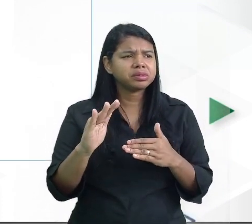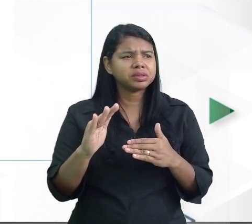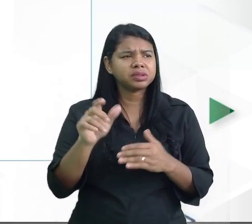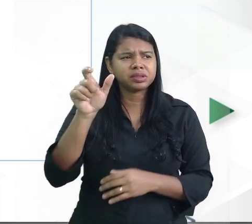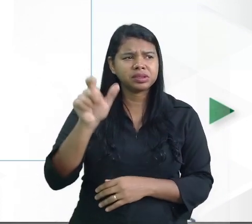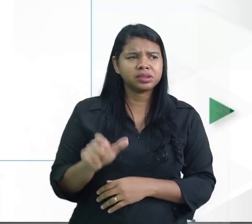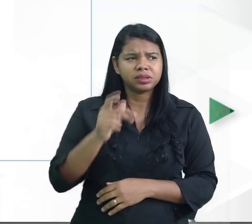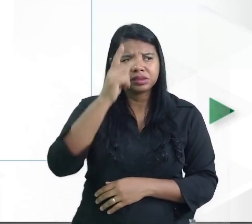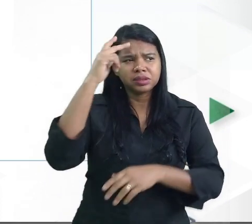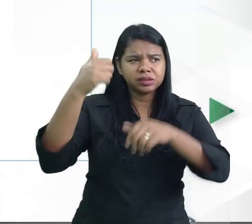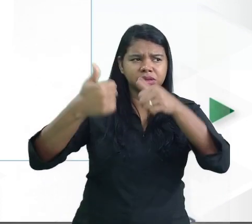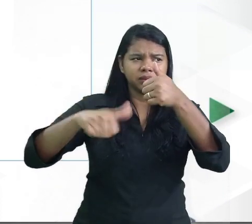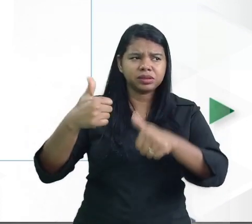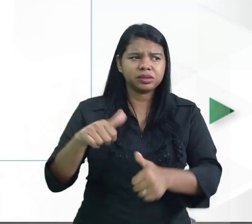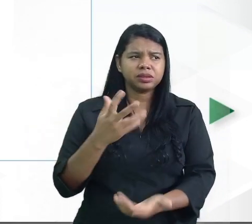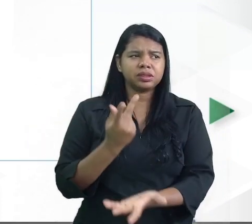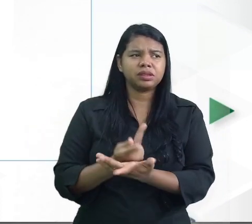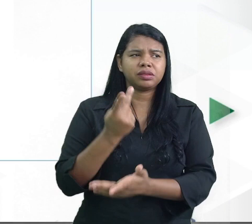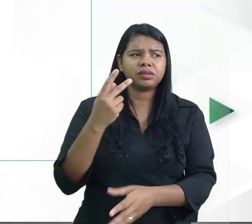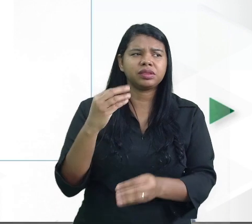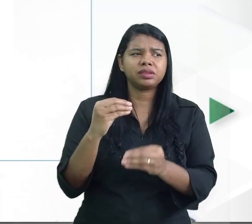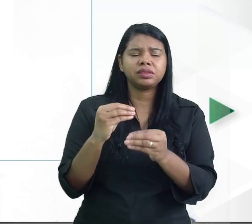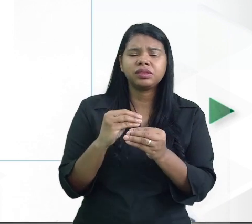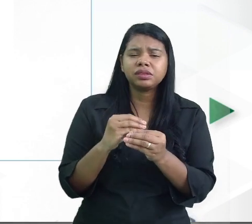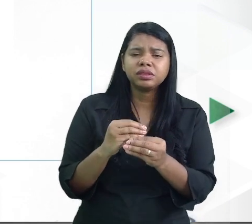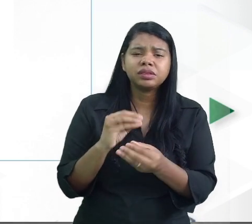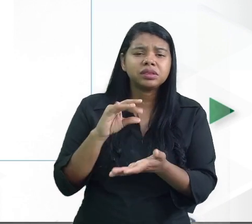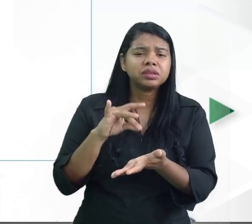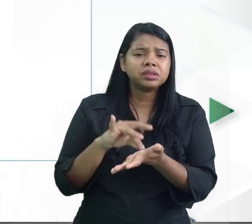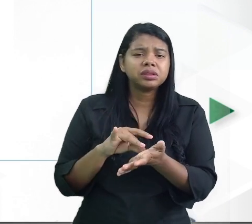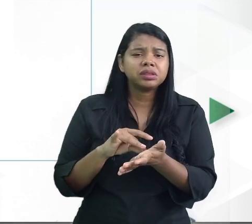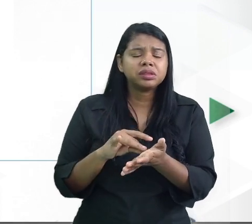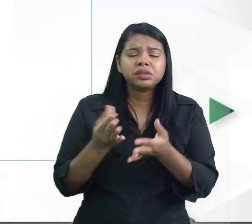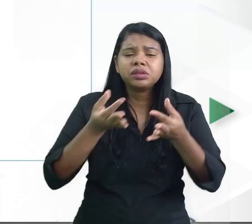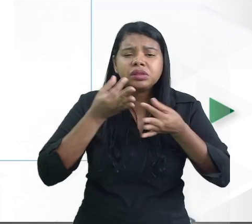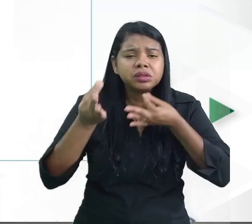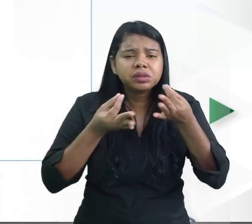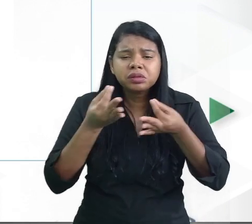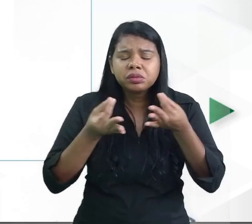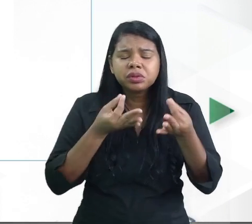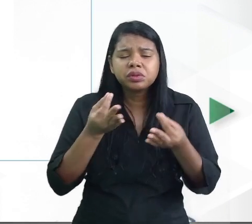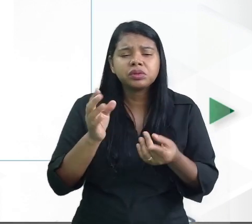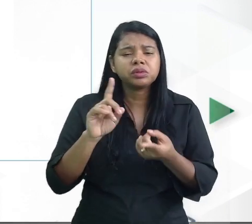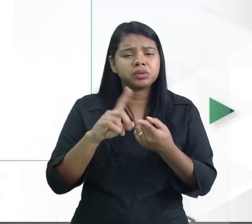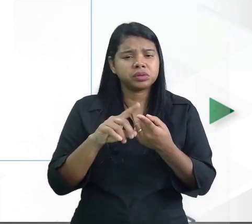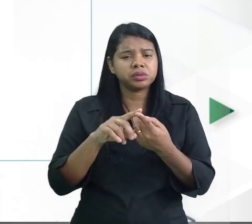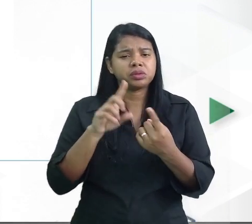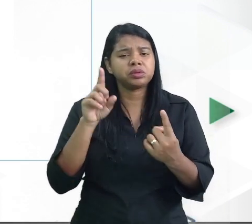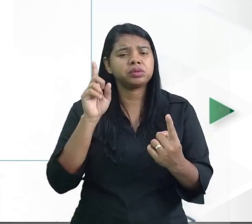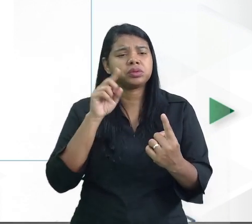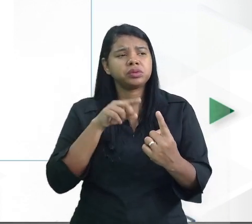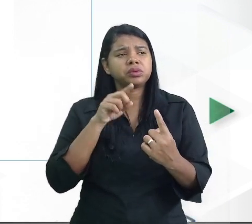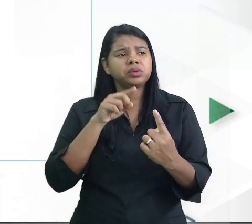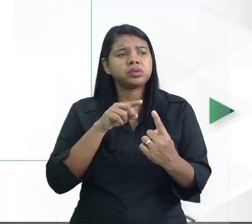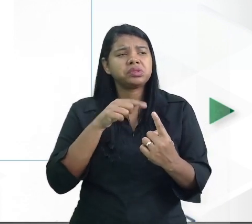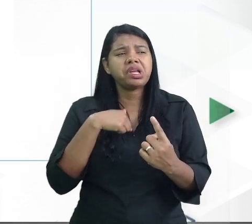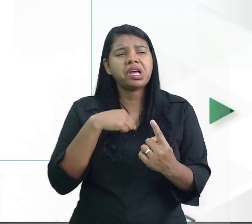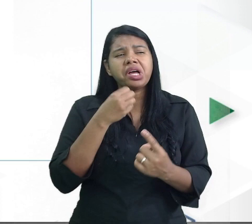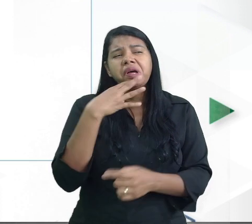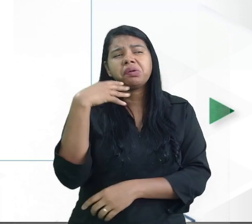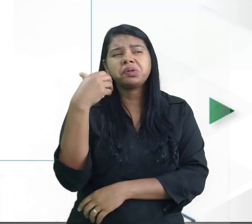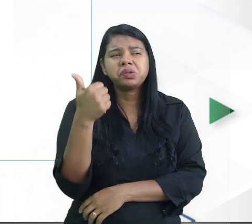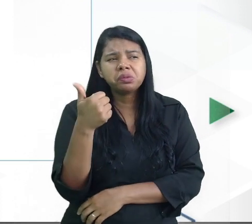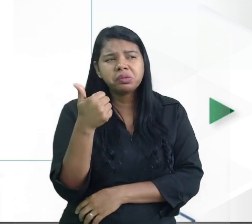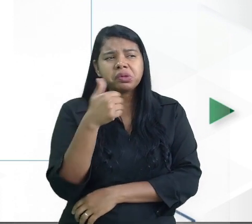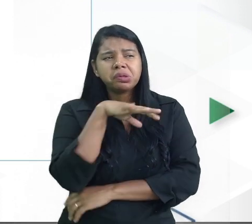que avalia situações seguindo suas próprias opiniões ou intenções. Por exemplo, eu não acho bom, eu